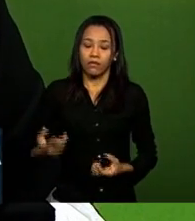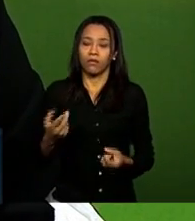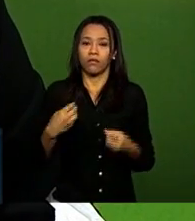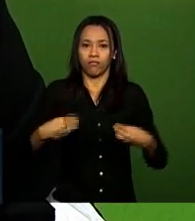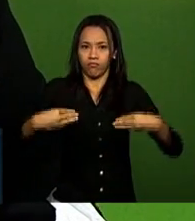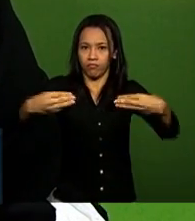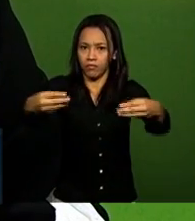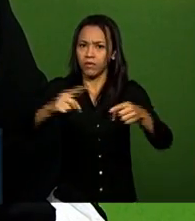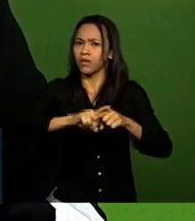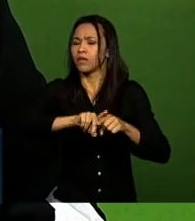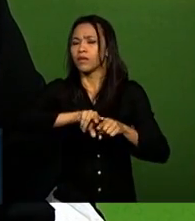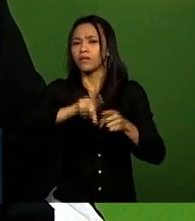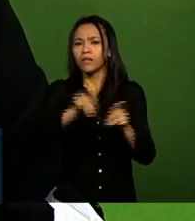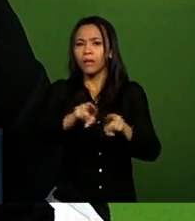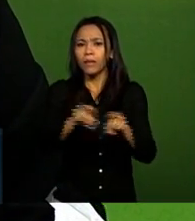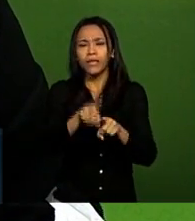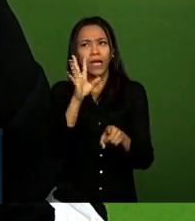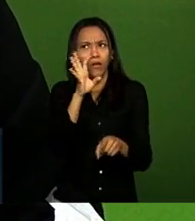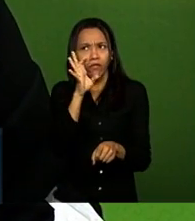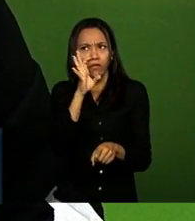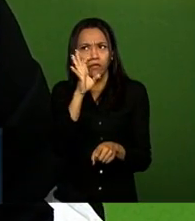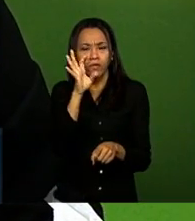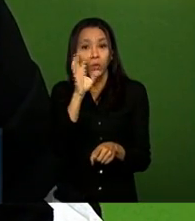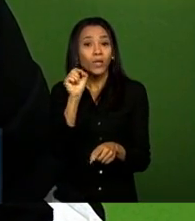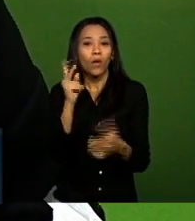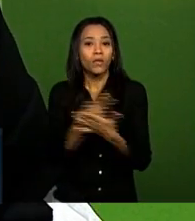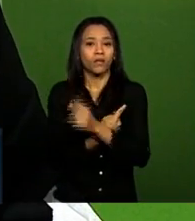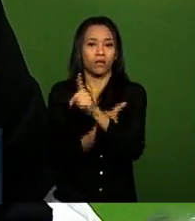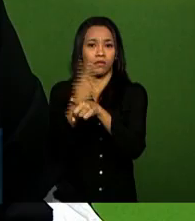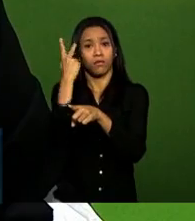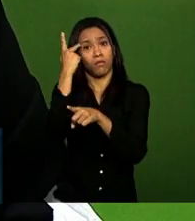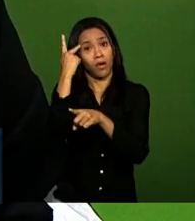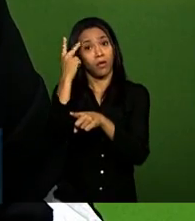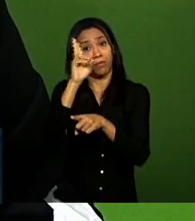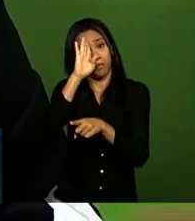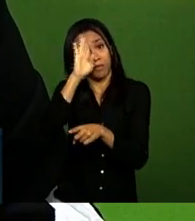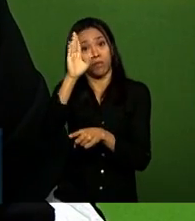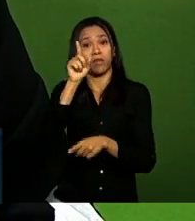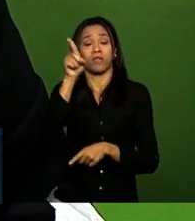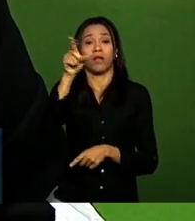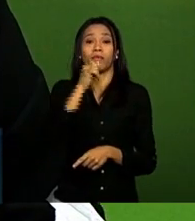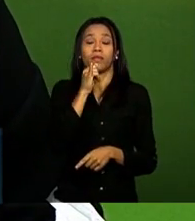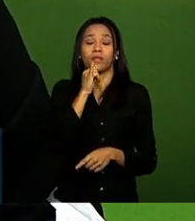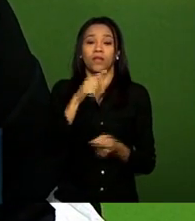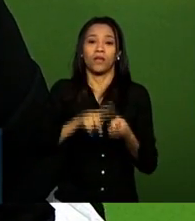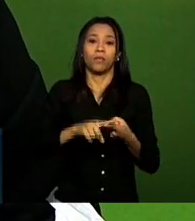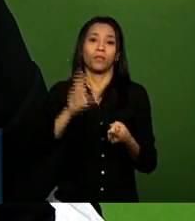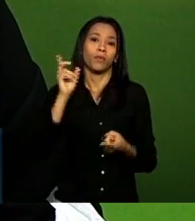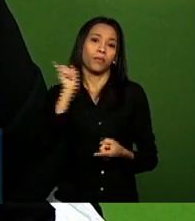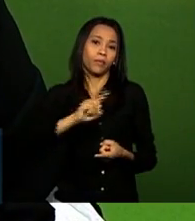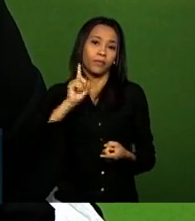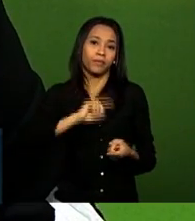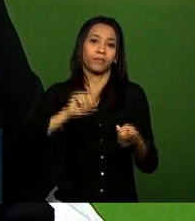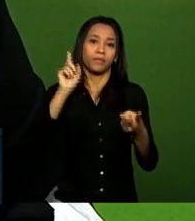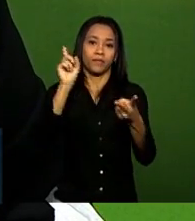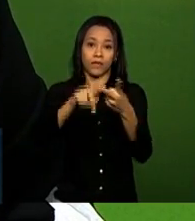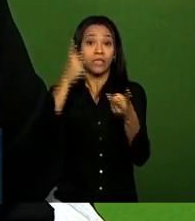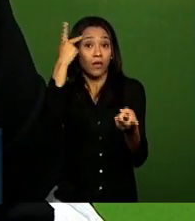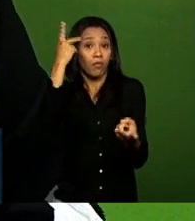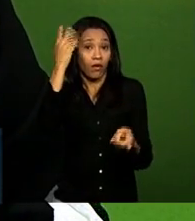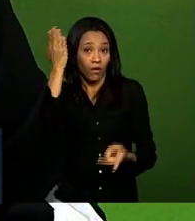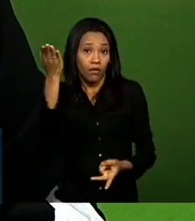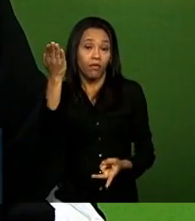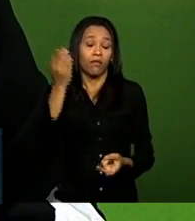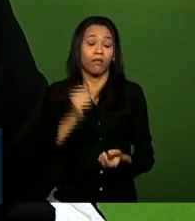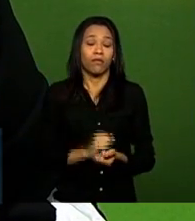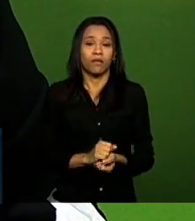TM acompanhado o tema de São Paulo especialmente o tema da região sudeste que onde Minas São Paulo obviamente né e